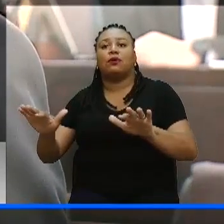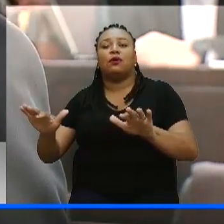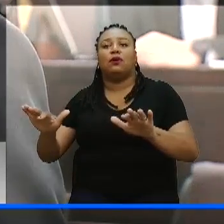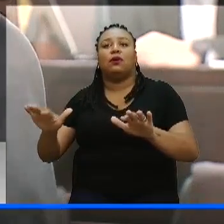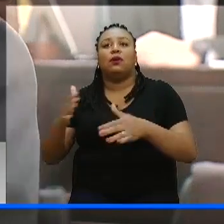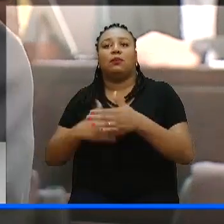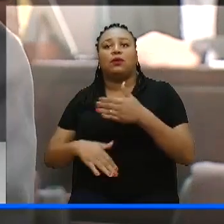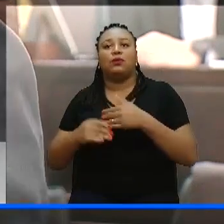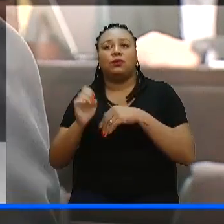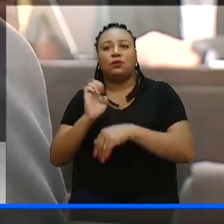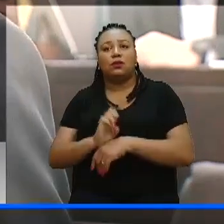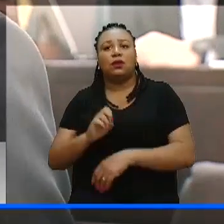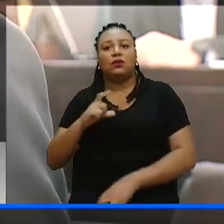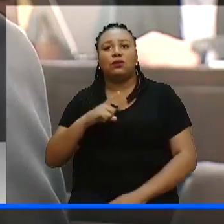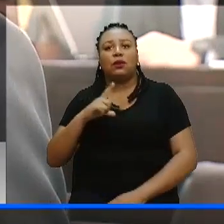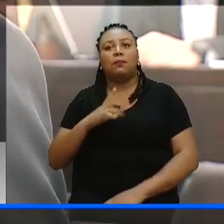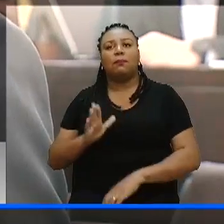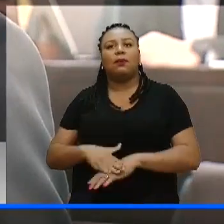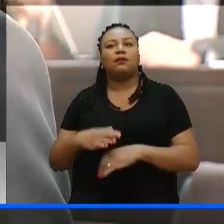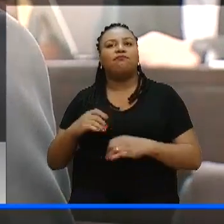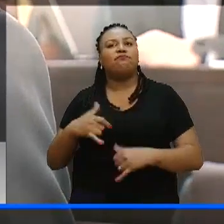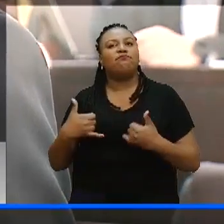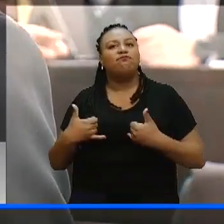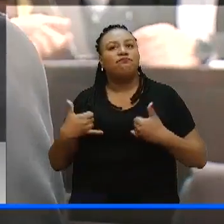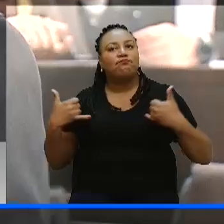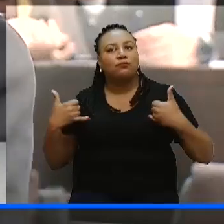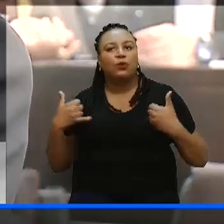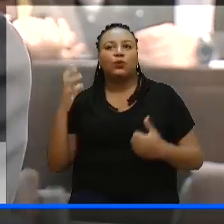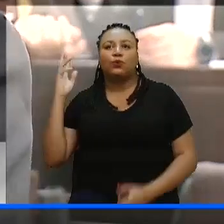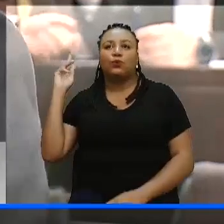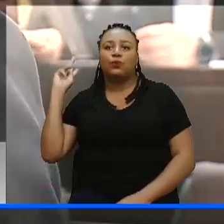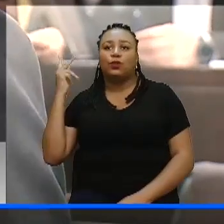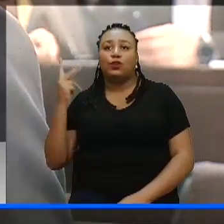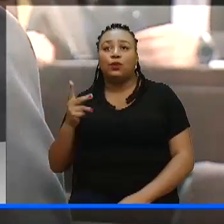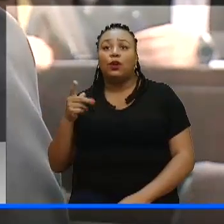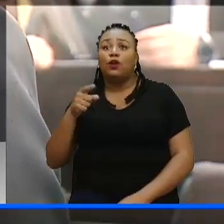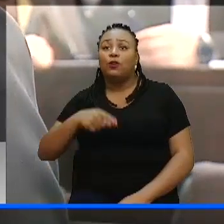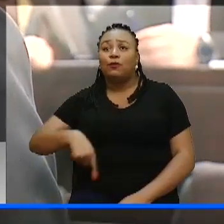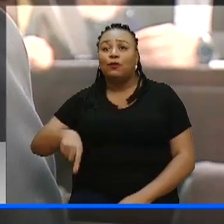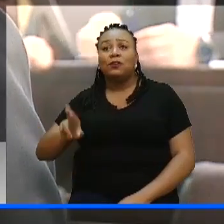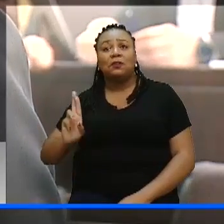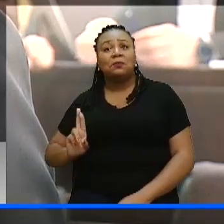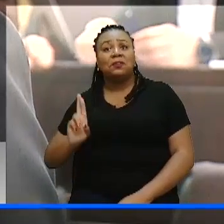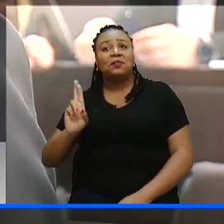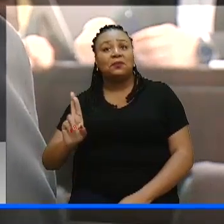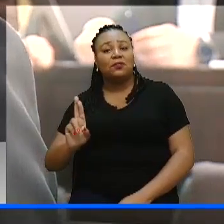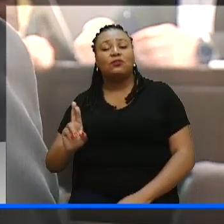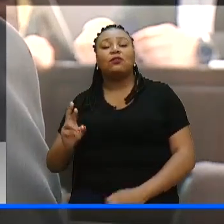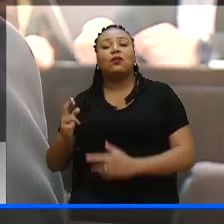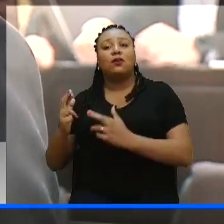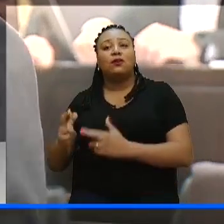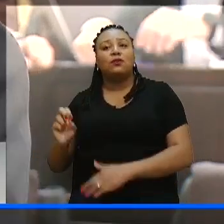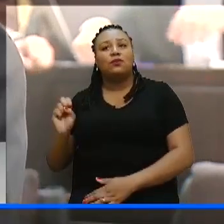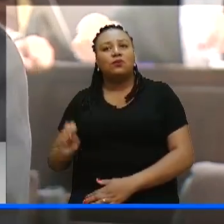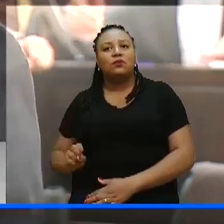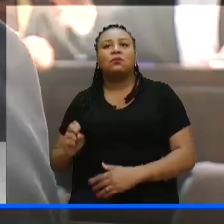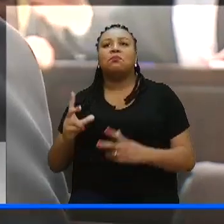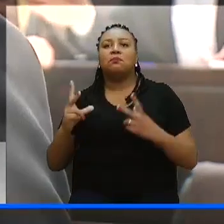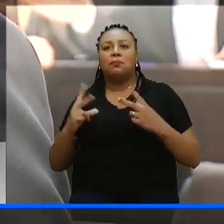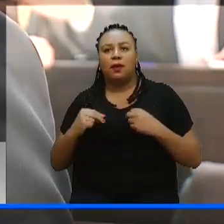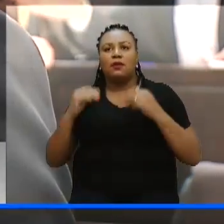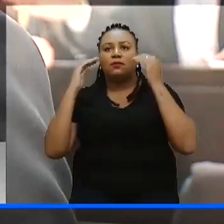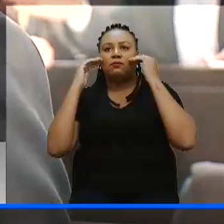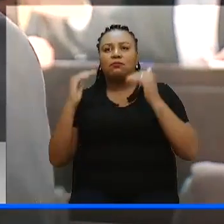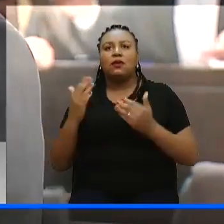pro resto do estado nós temos mais absoluto orgulho da nossa história e vocês como representante da zona sul merecem todo o nosso respeito e essa homenagem